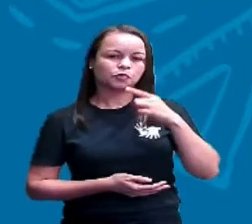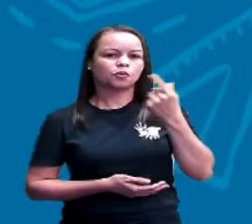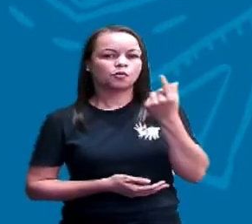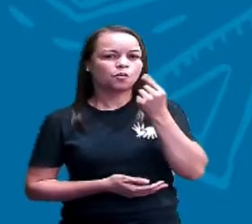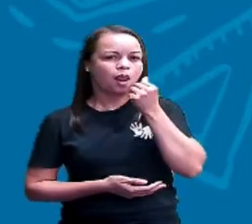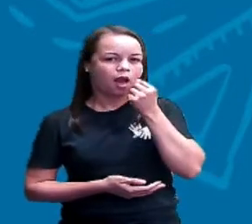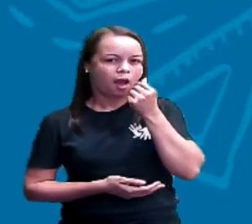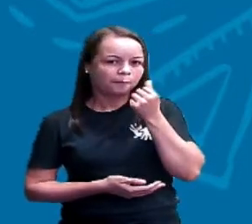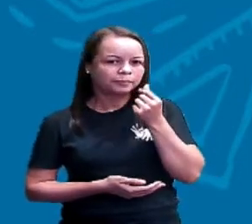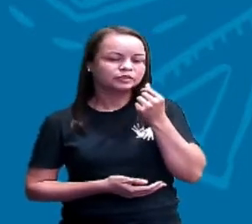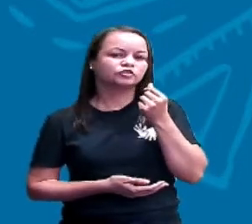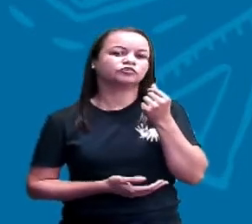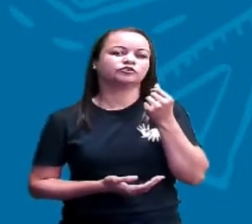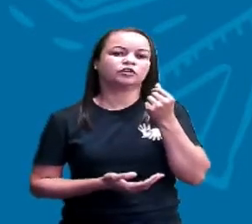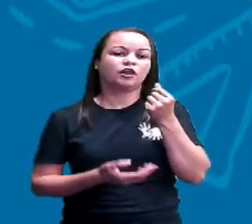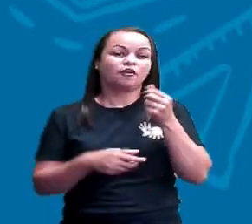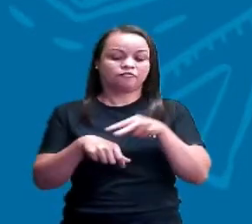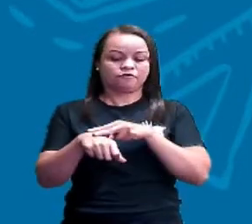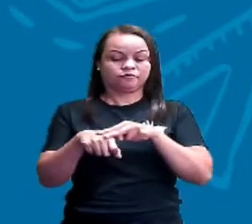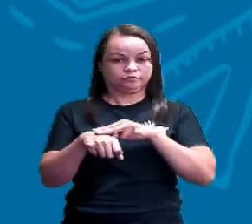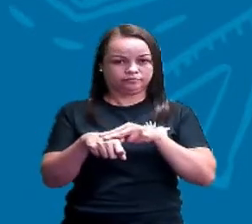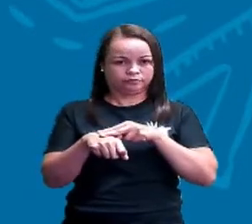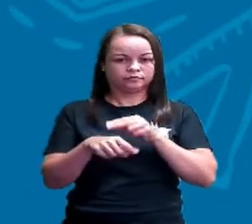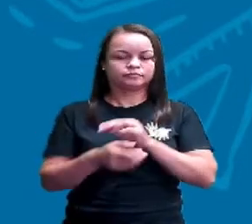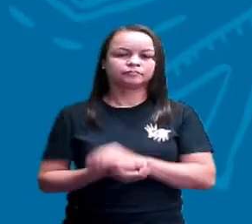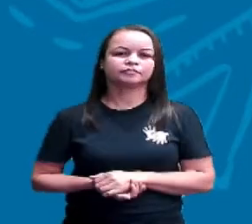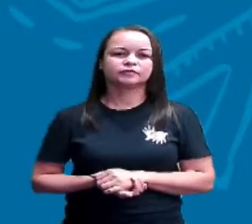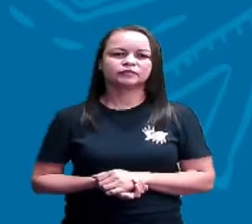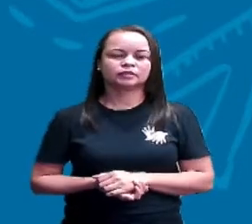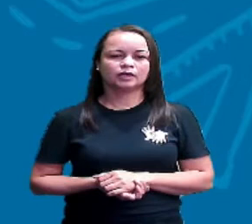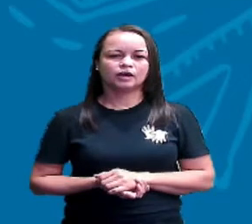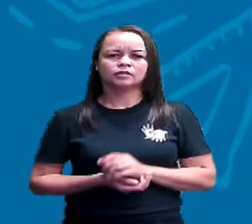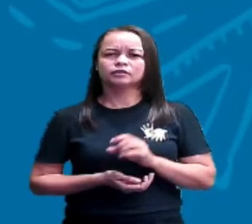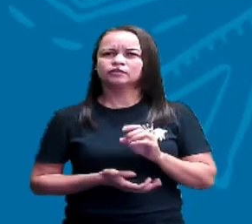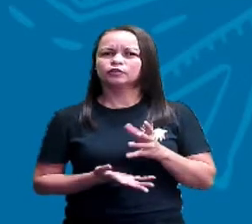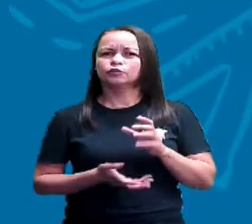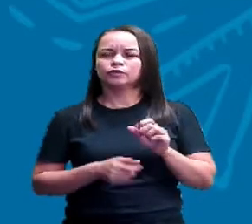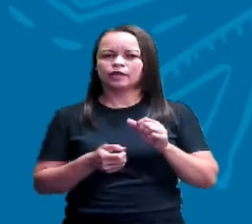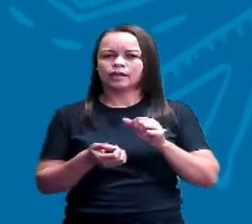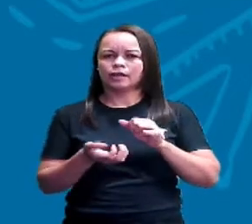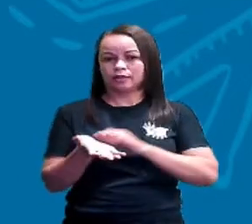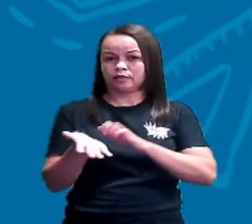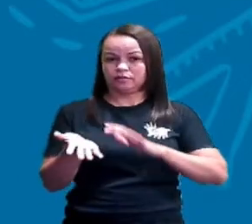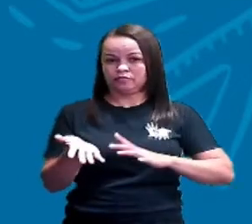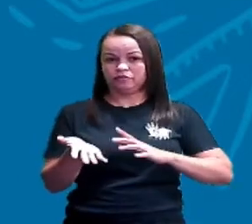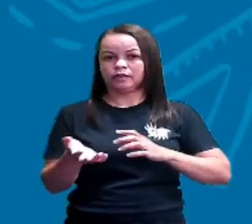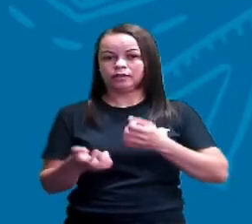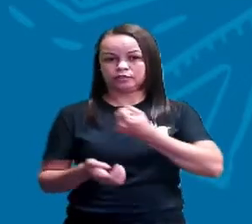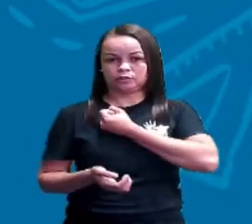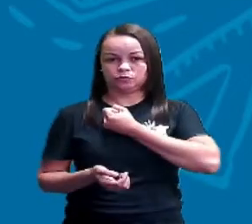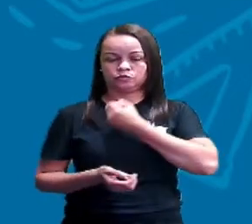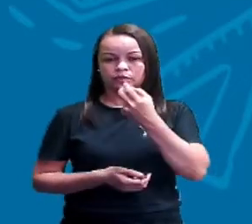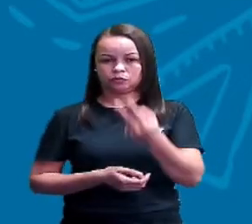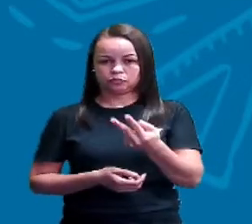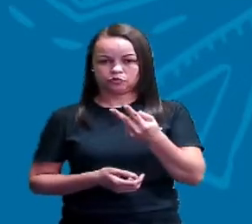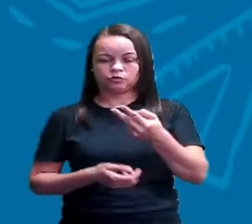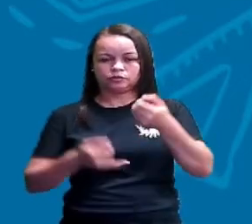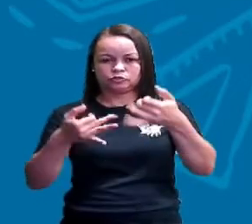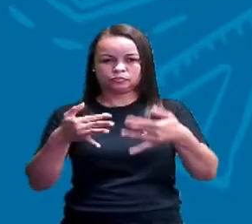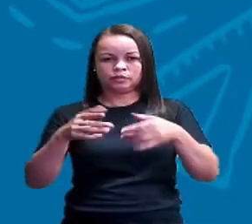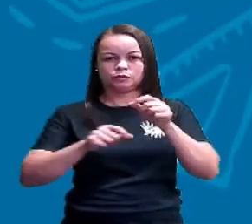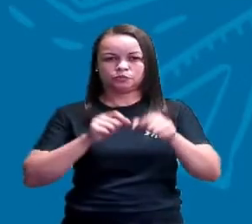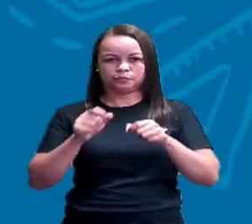lápis verde, sendo que a questão 2 diz assim: se eu